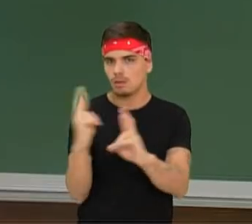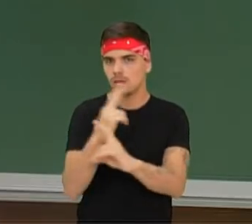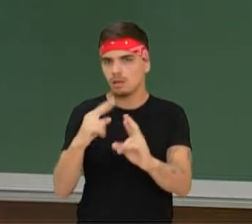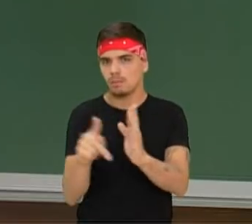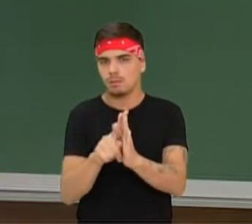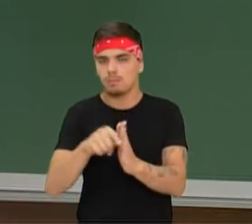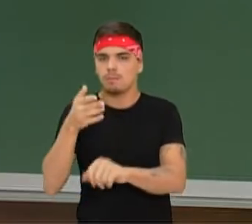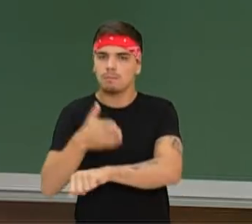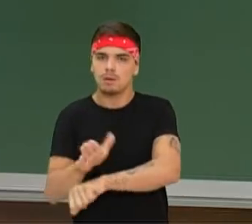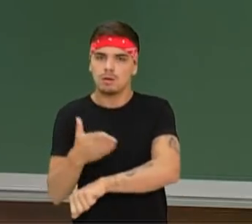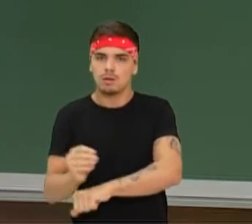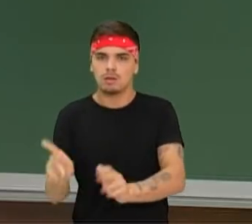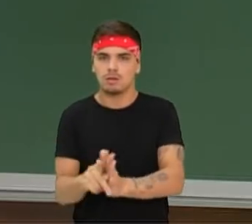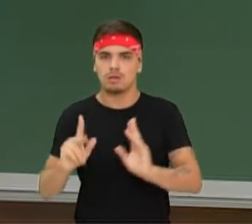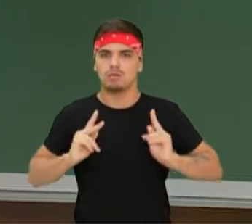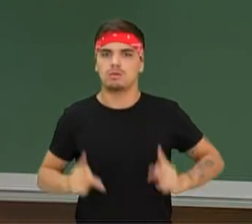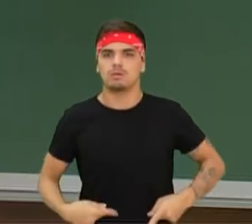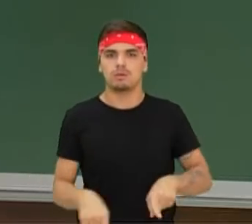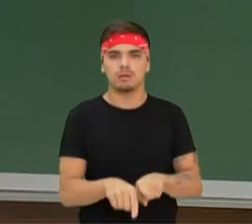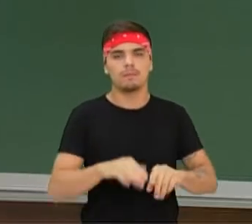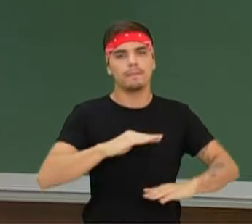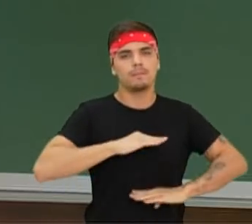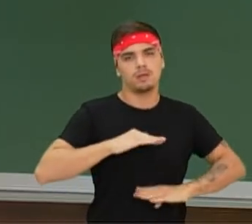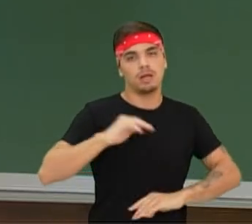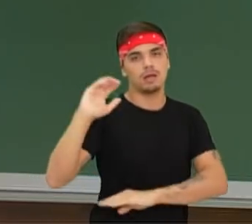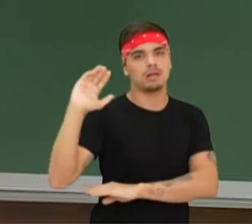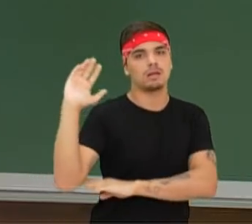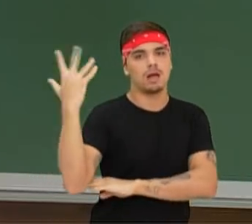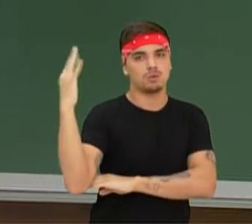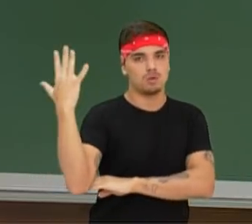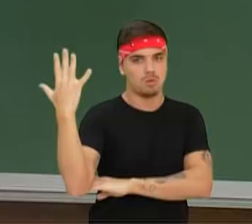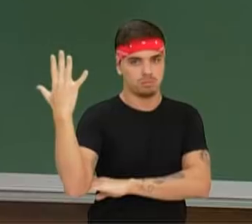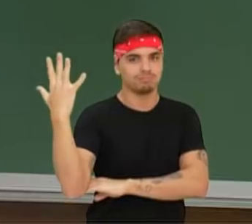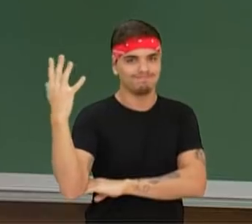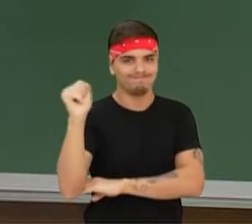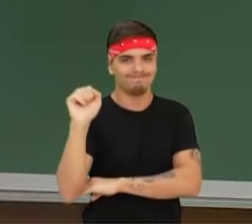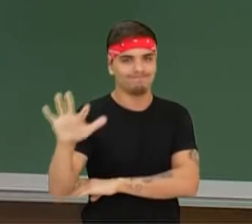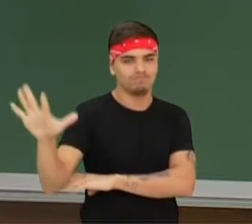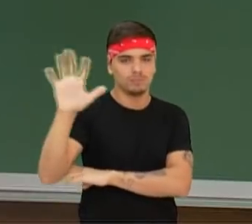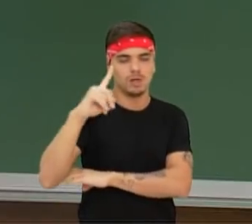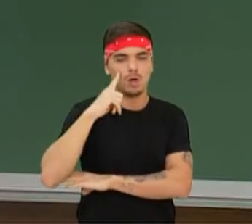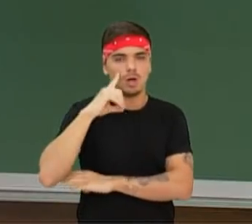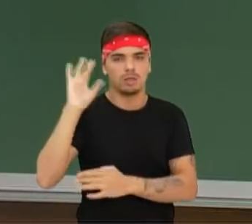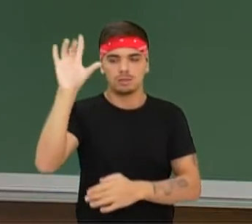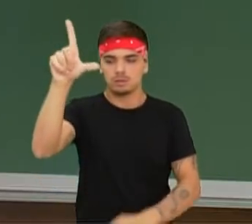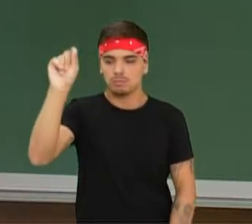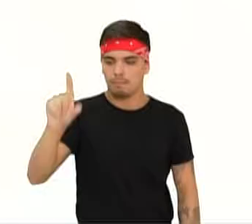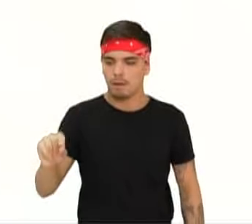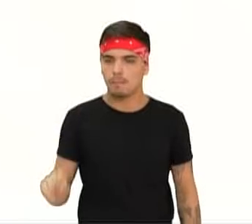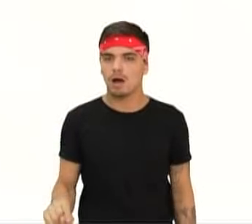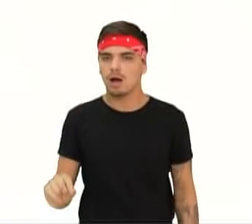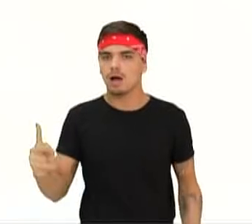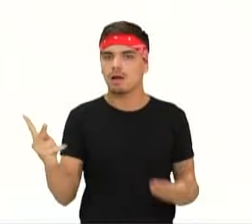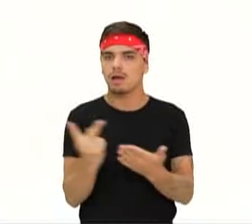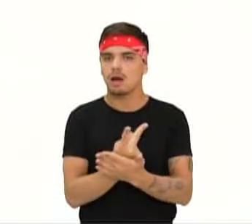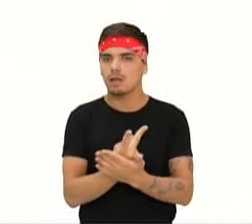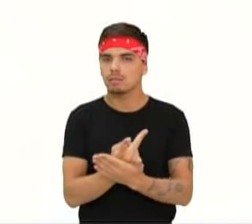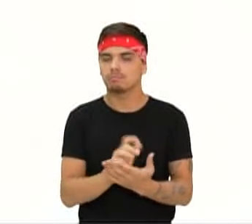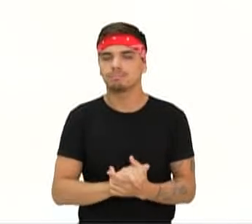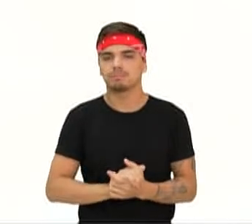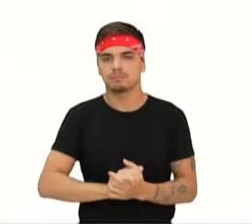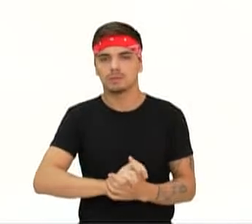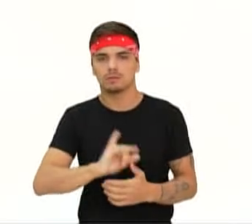entre práticas humanas e condições naturais, assinale a opção incorreta, né? Então,